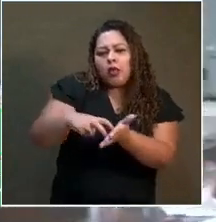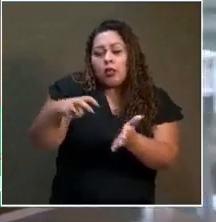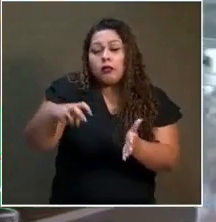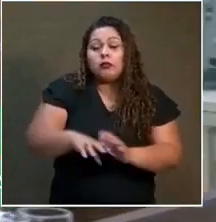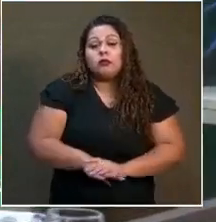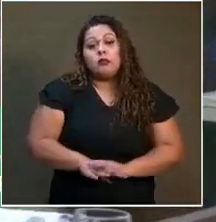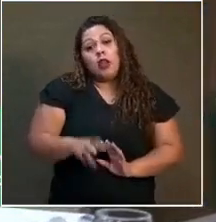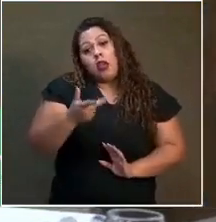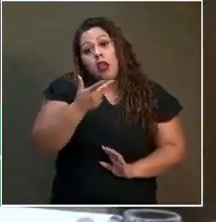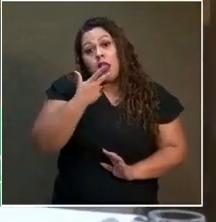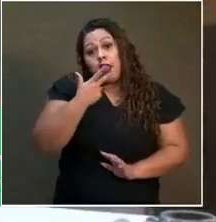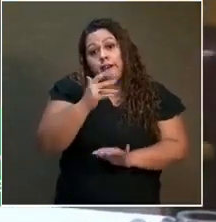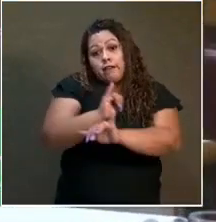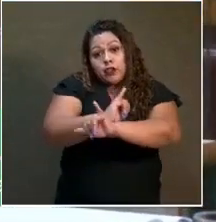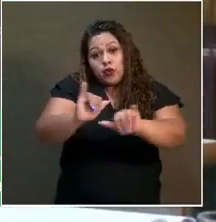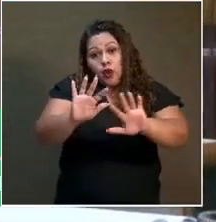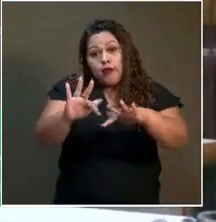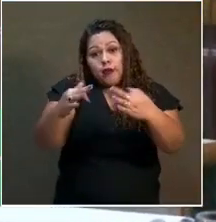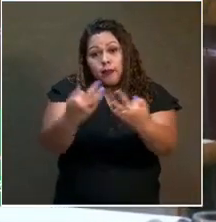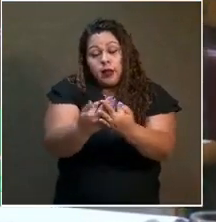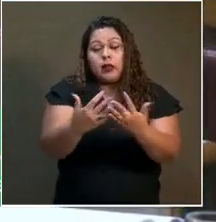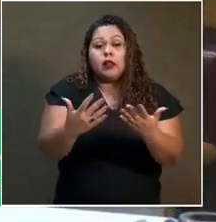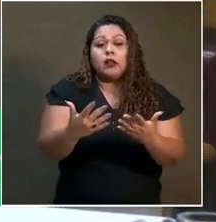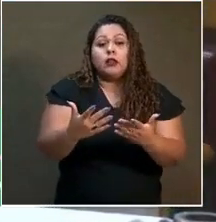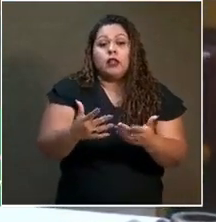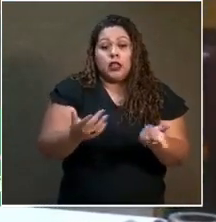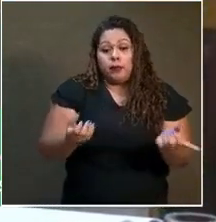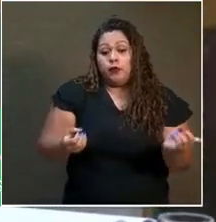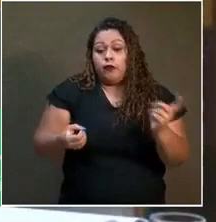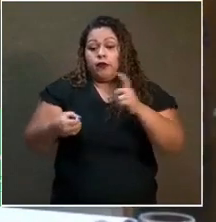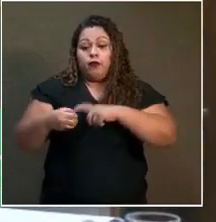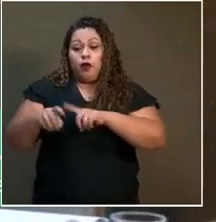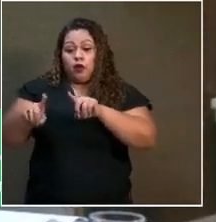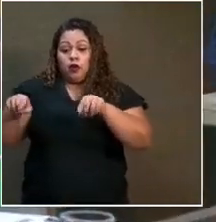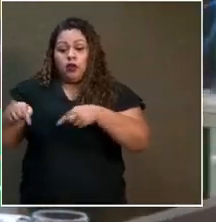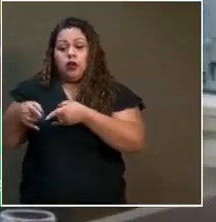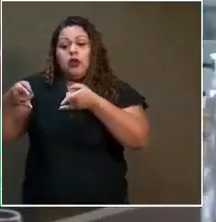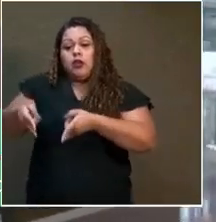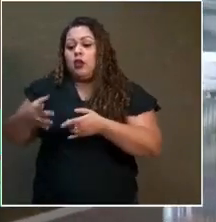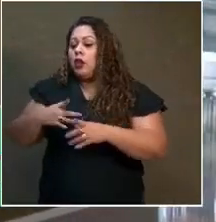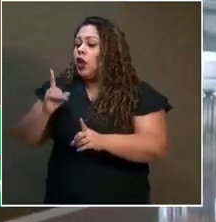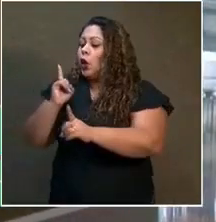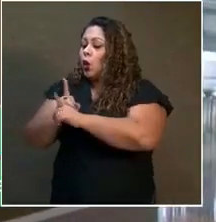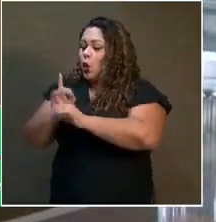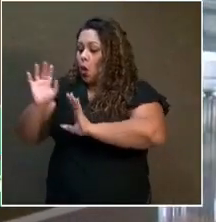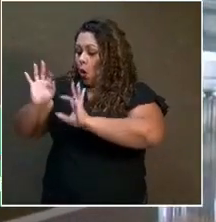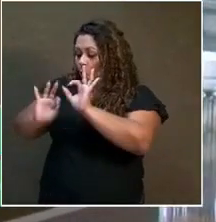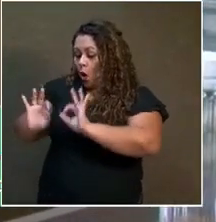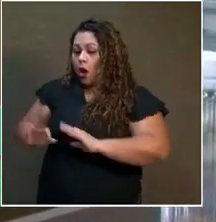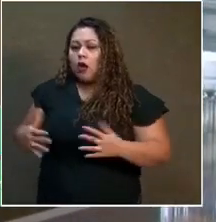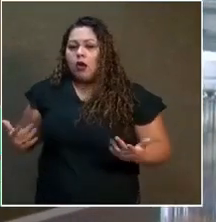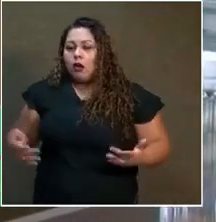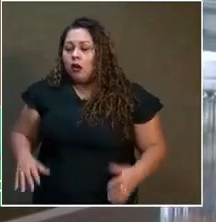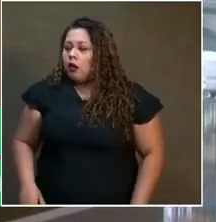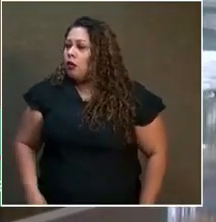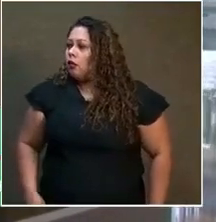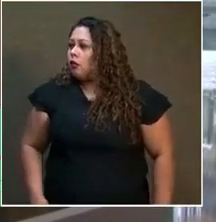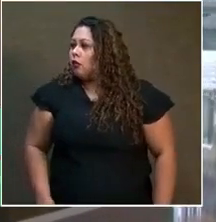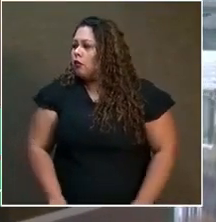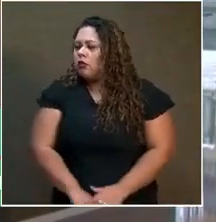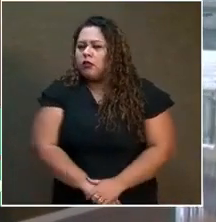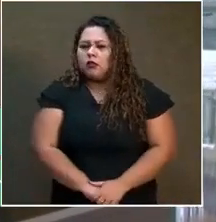Cássio diz que terminou de comunicar a família e volta para o quarto de novo, encontra a Emily arrumada, dizendo, para a casa do